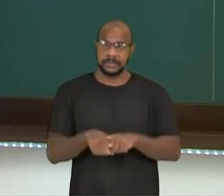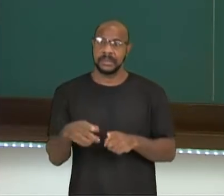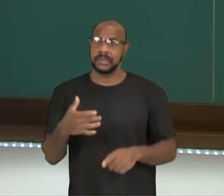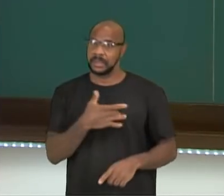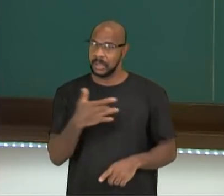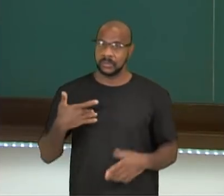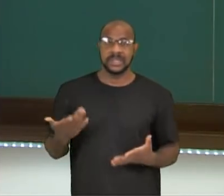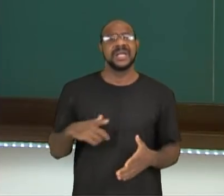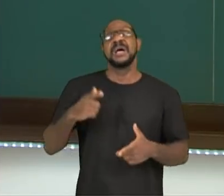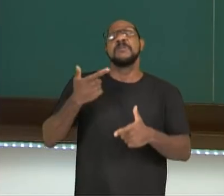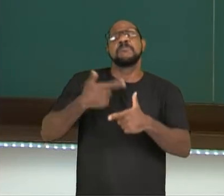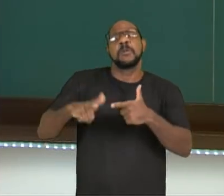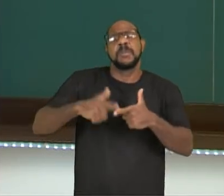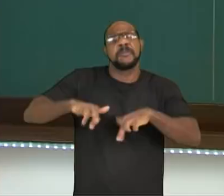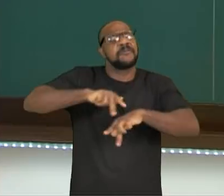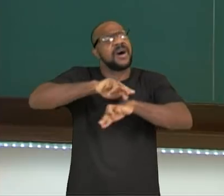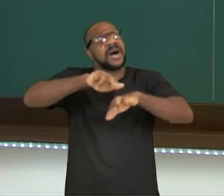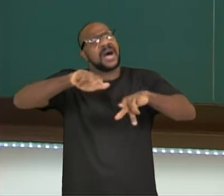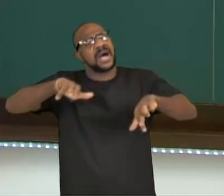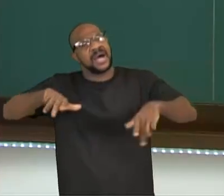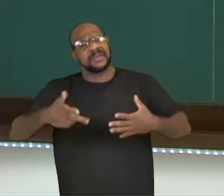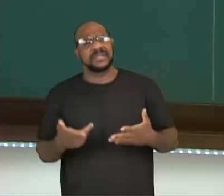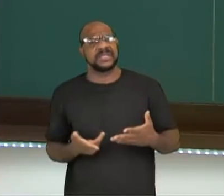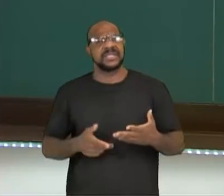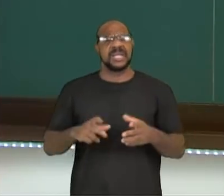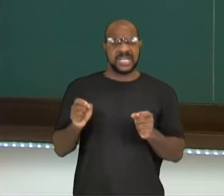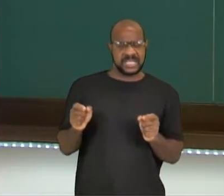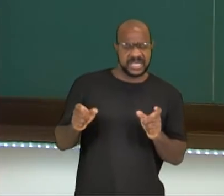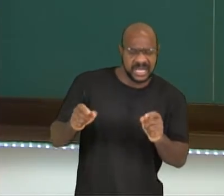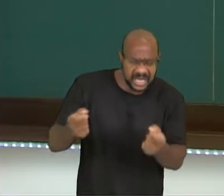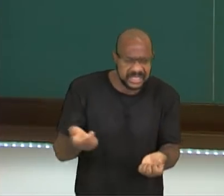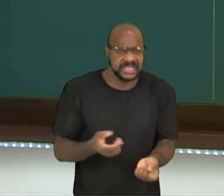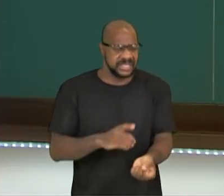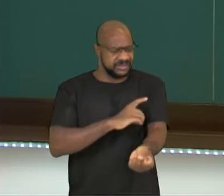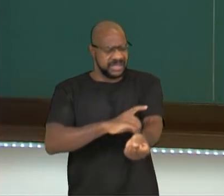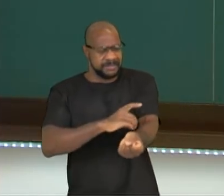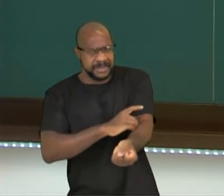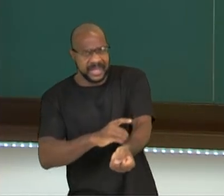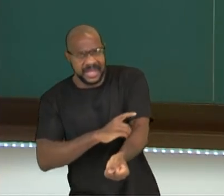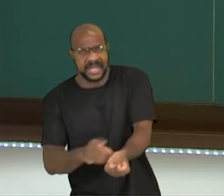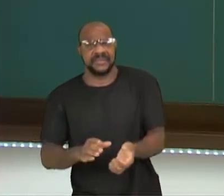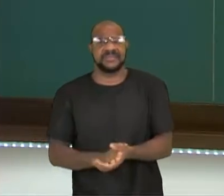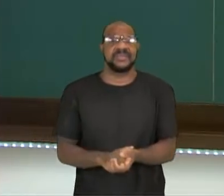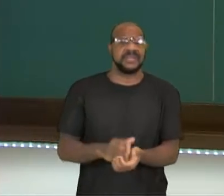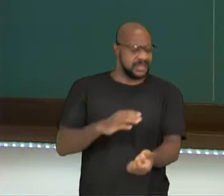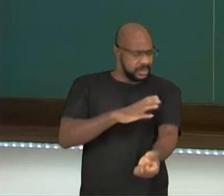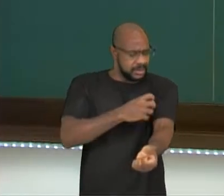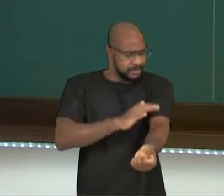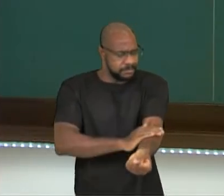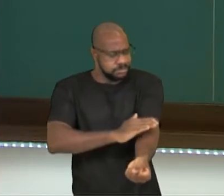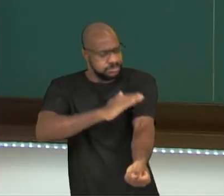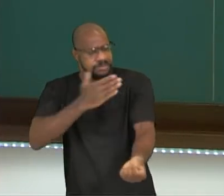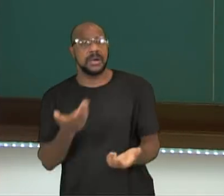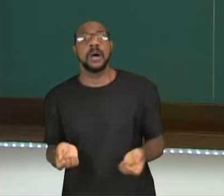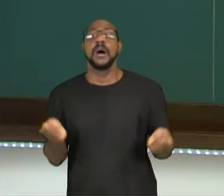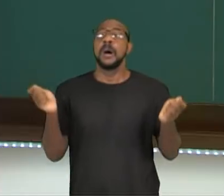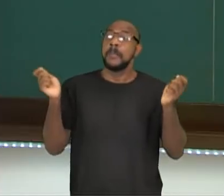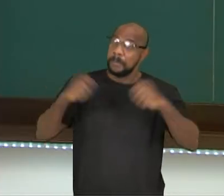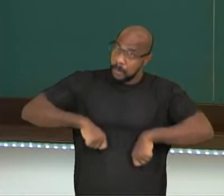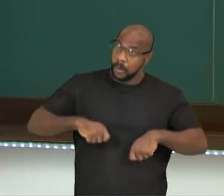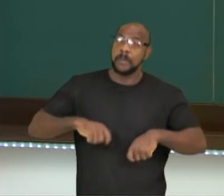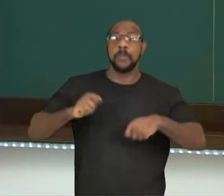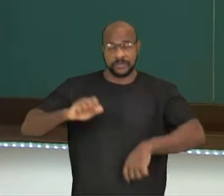problemas de saúde, diabetes, hipertensão, né, o câncer, a gastrite, podem ocorrer em consequência de uma